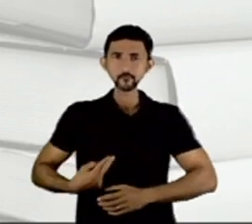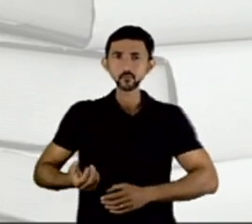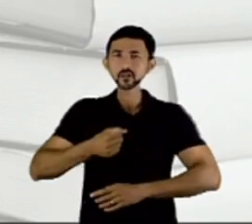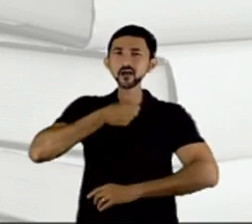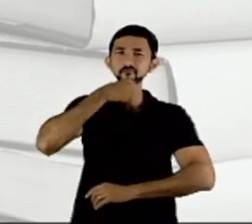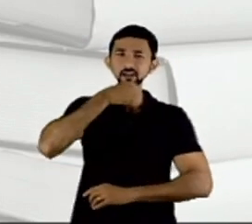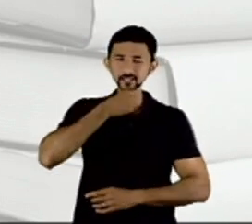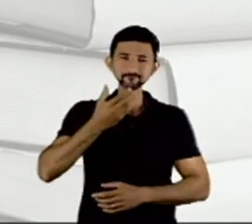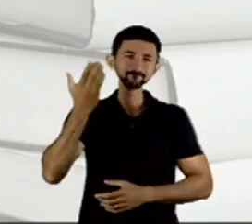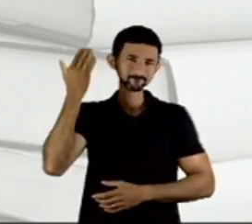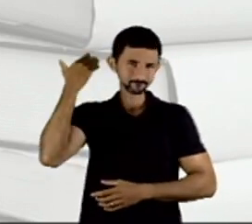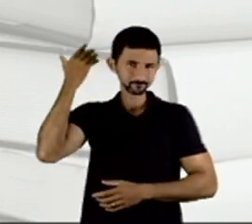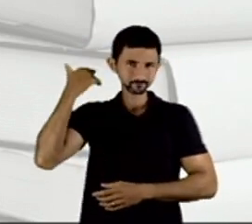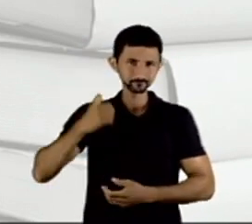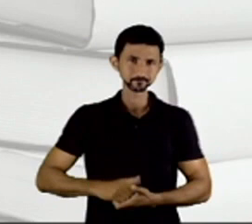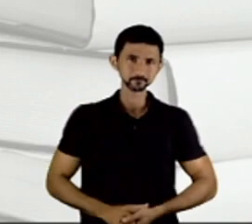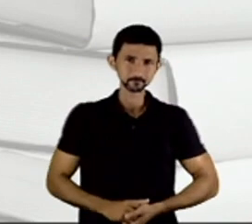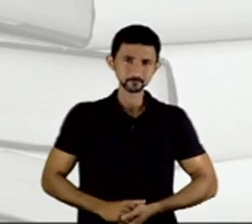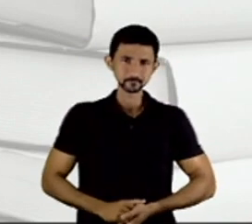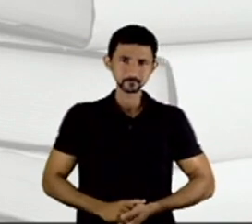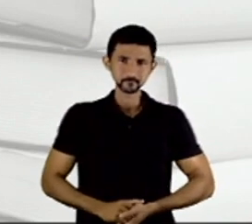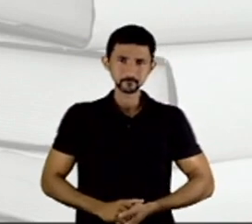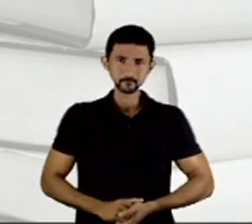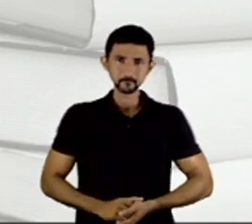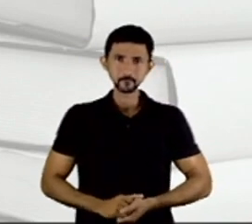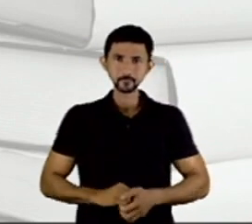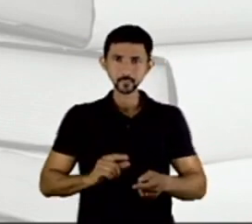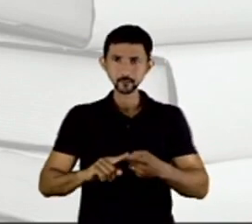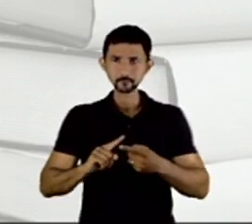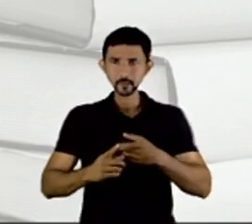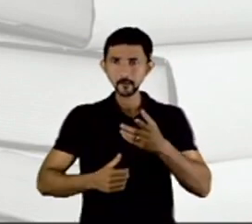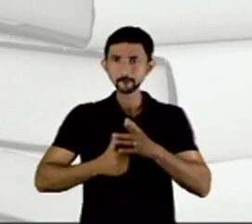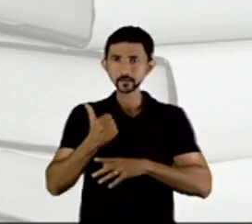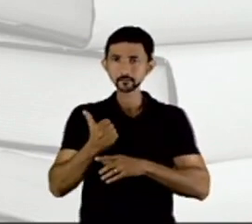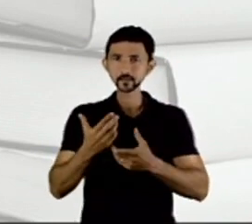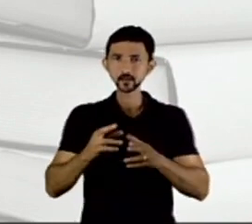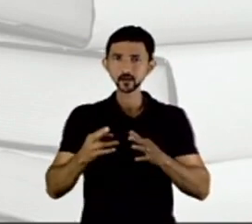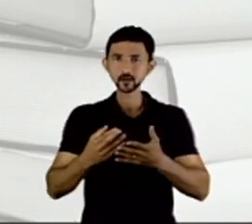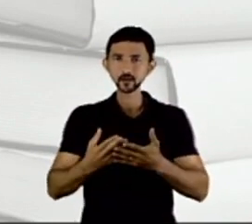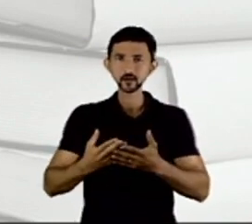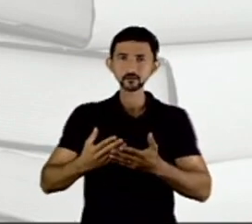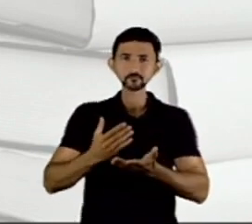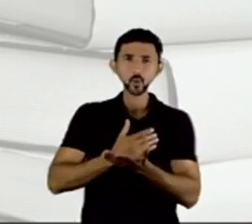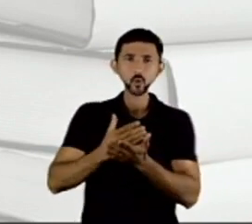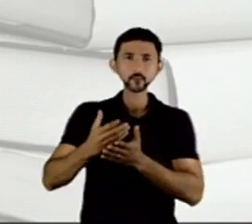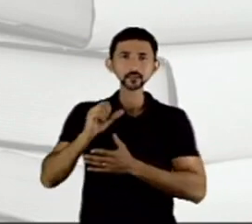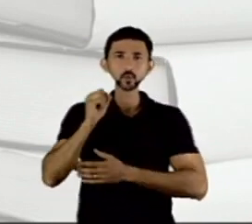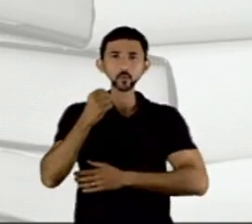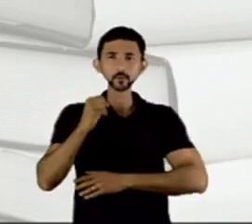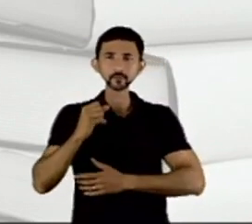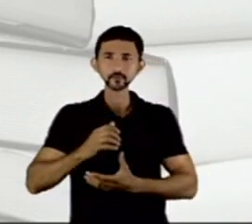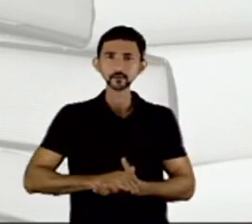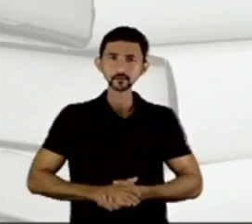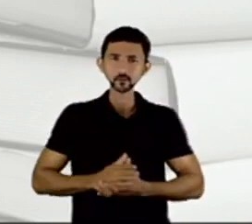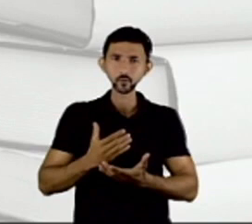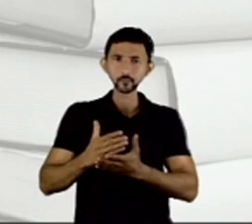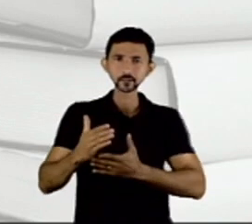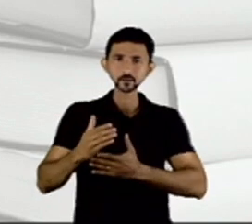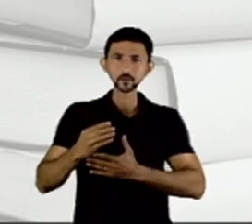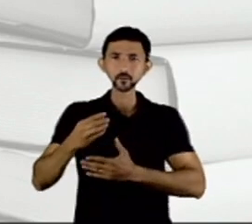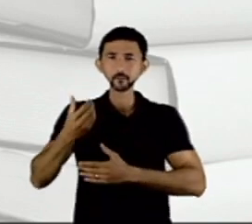Velha, tá? Que a Primeira República, né, a República Velha, começou em 89 e terminou em